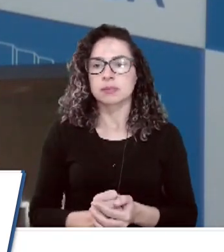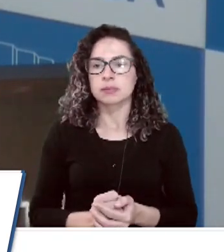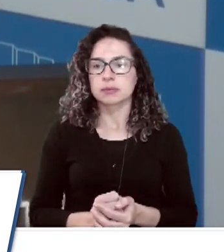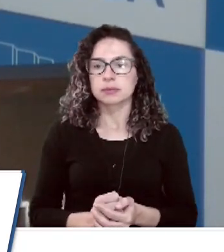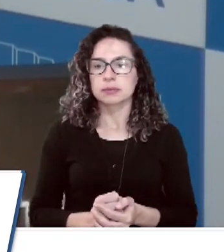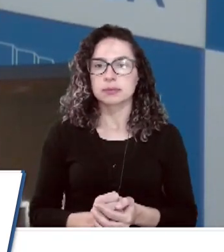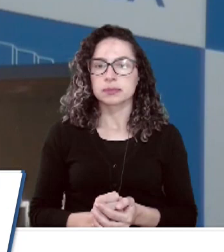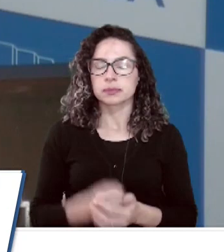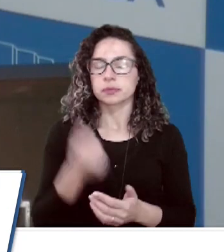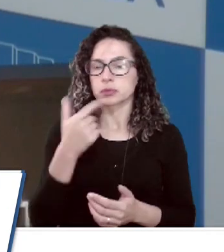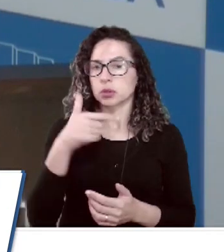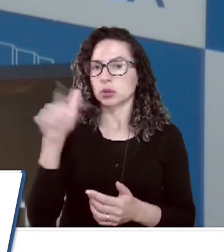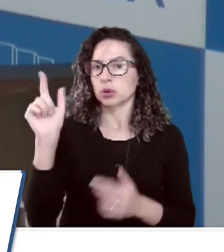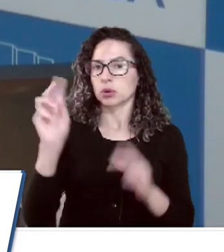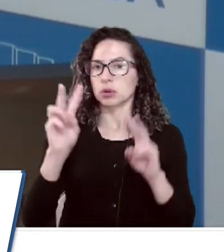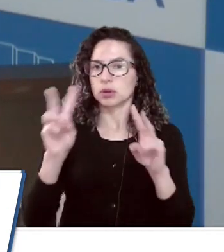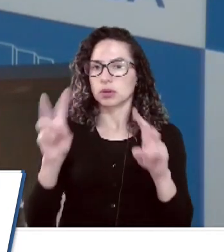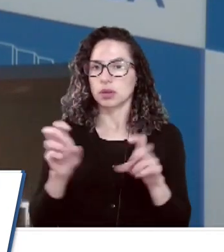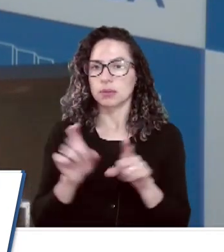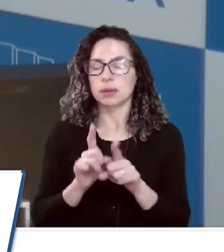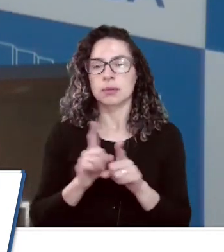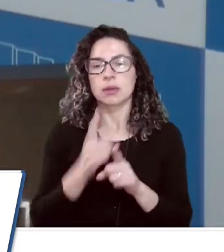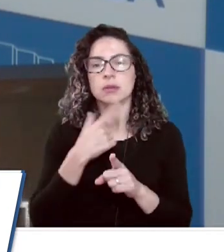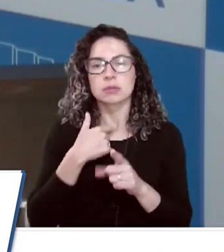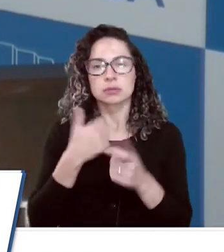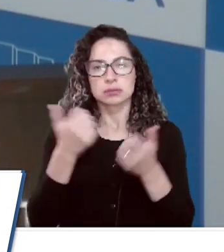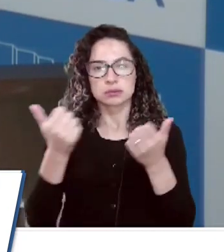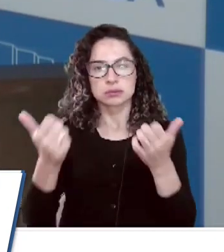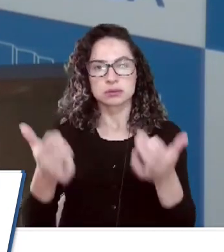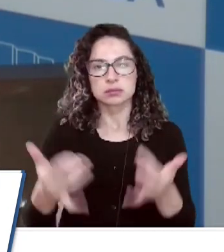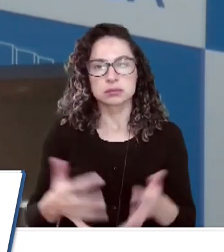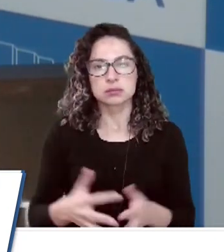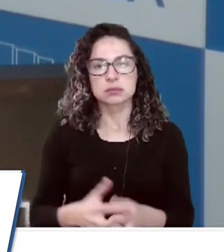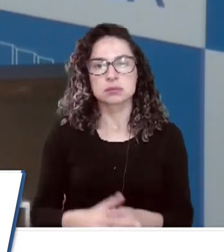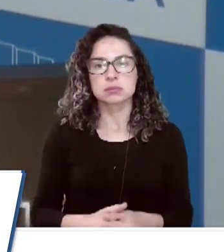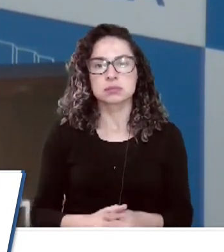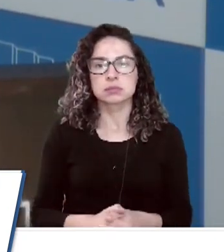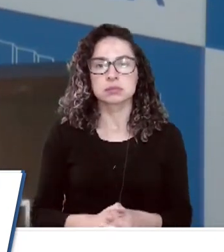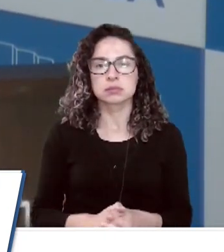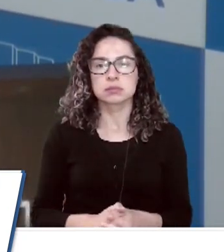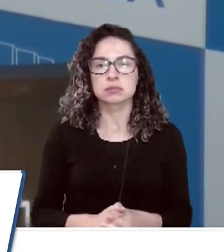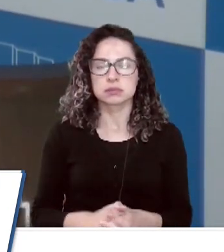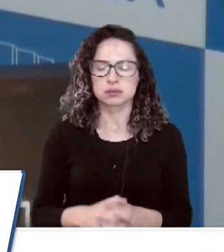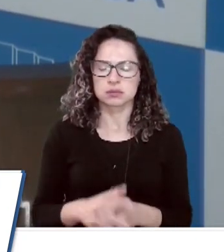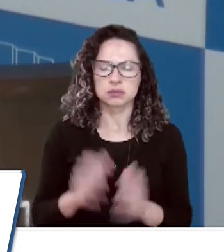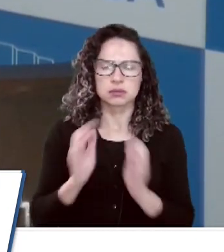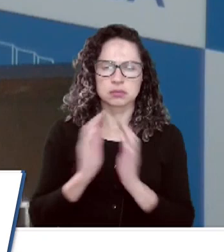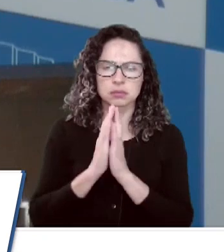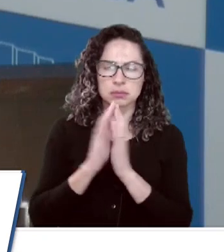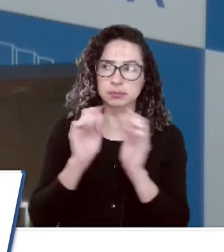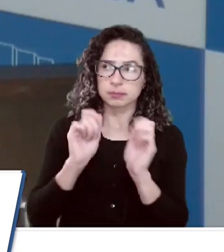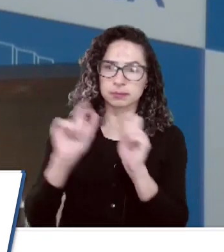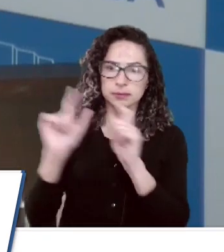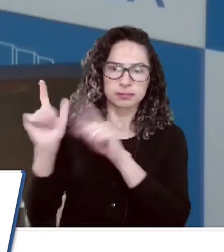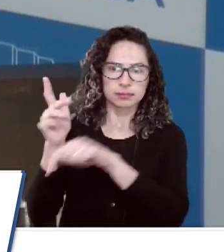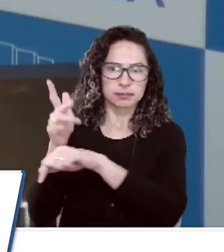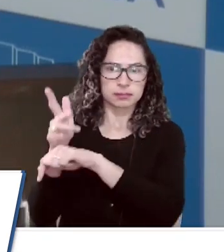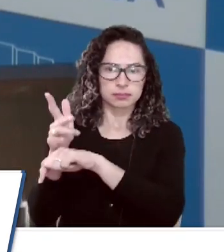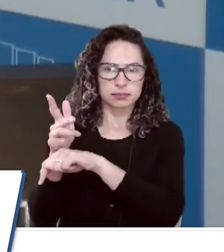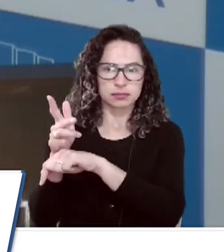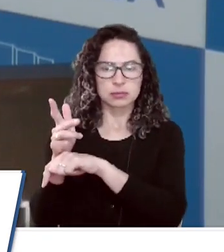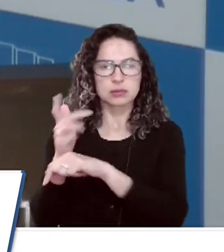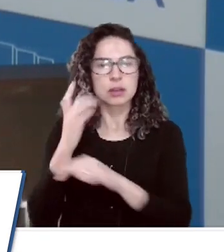Outro assunto, presidente, que eu gostaria de falar é, se a Adriana puder colocar o vídeo, acredito que